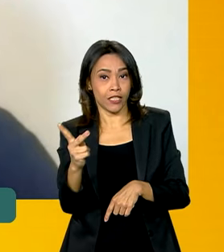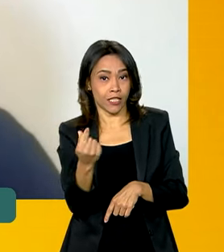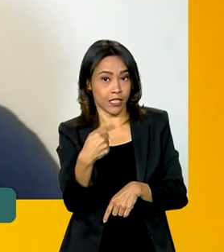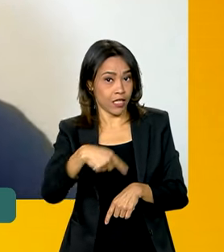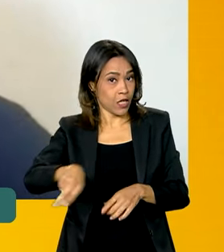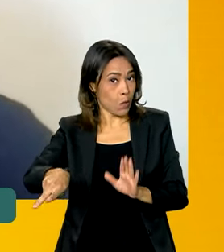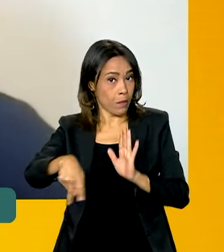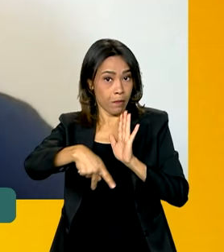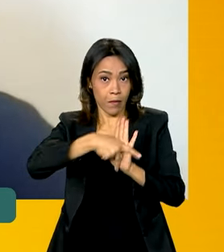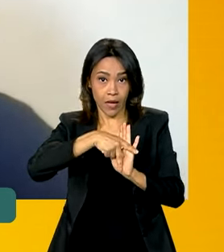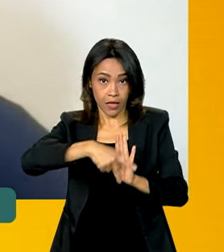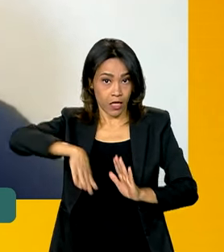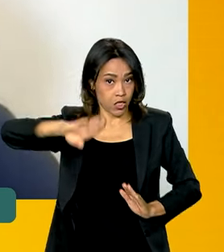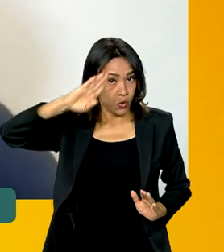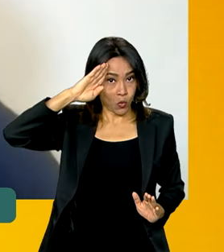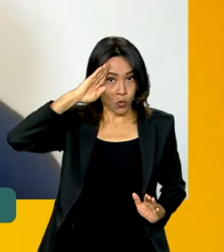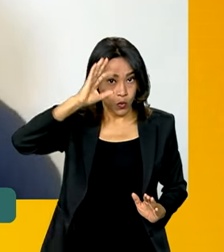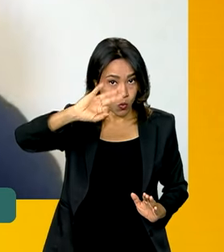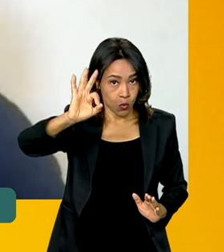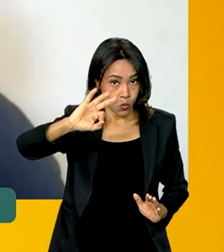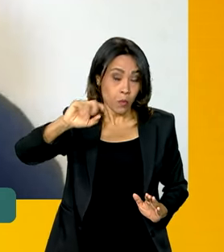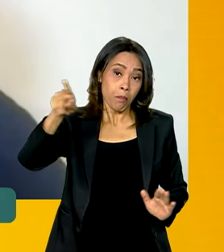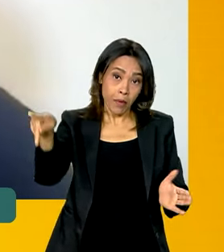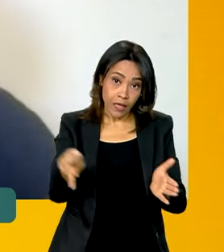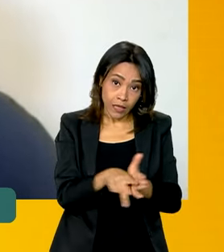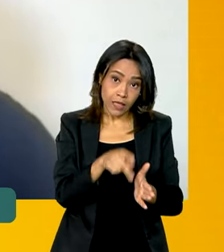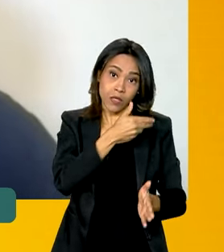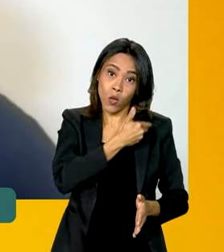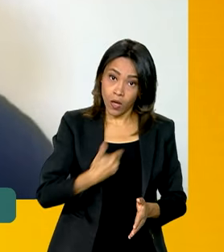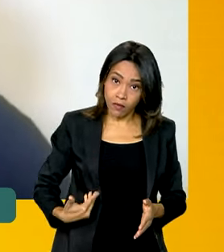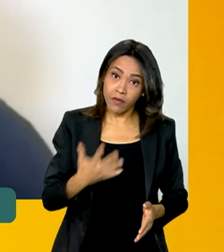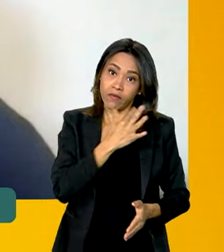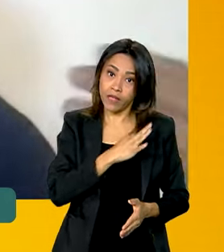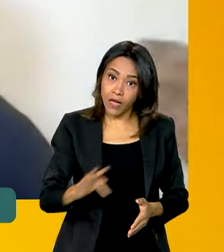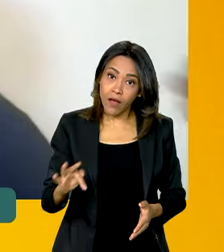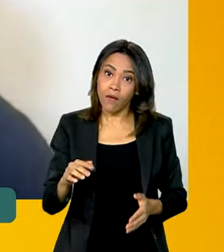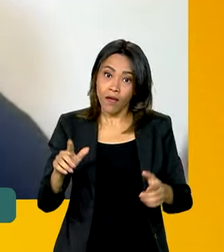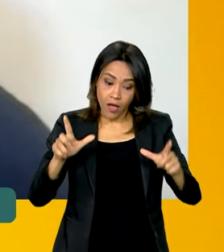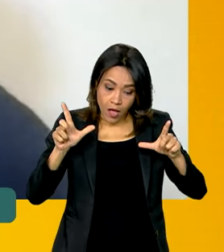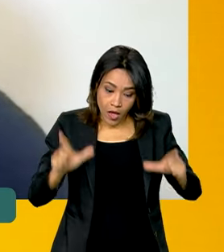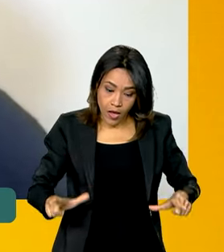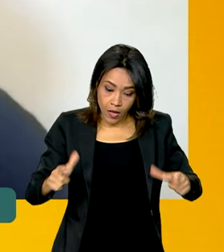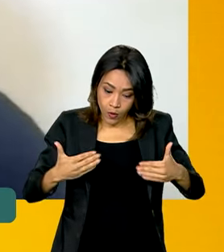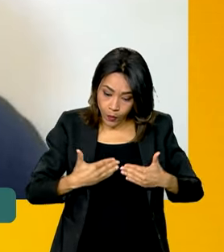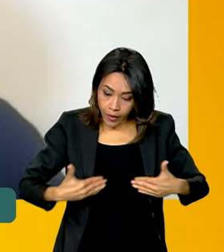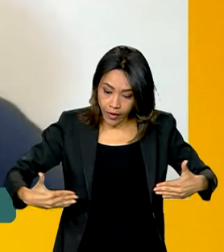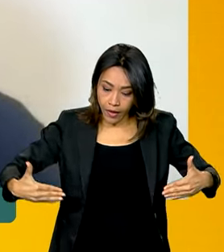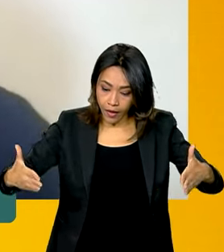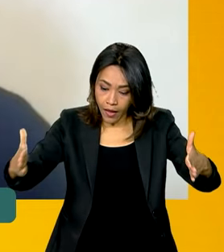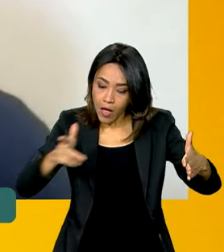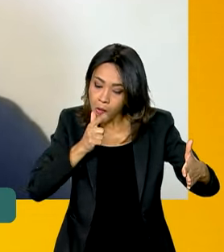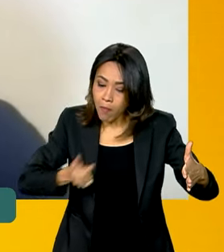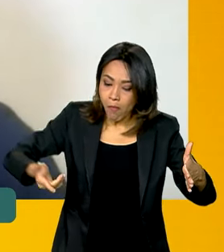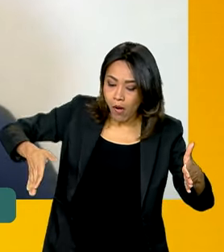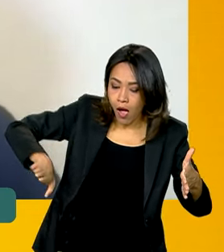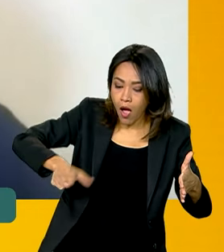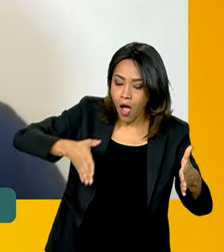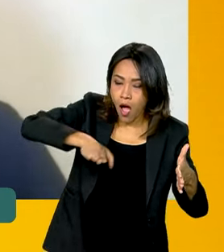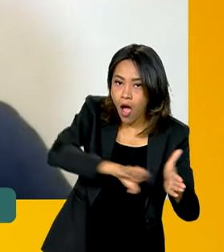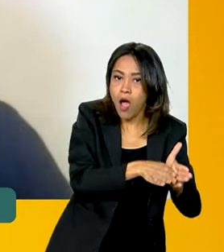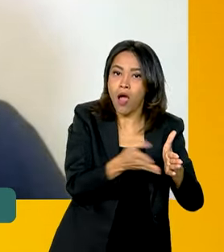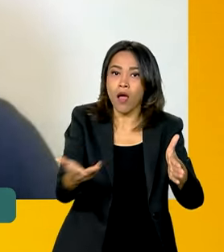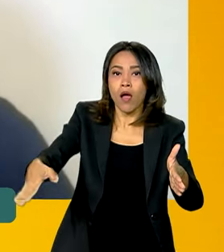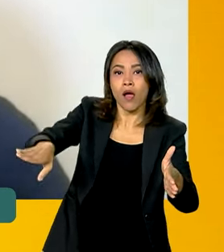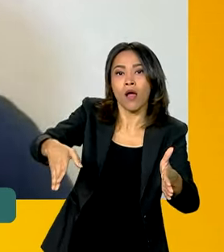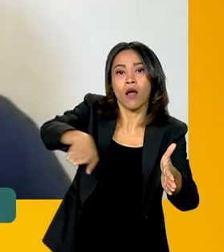né? São terrenos da União, são exatamente todos esses terrenos que têm a influência do mar, por isso eles são chamados assim, terrenos